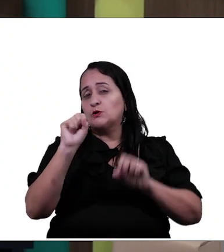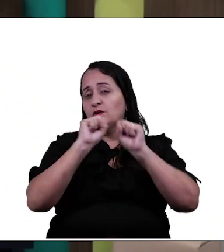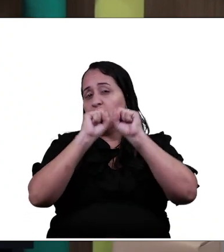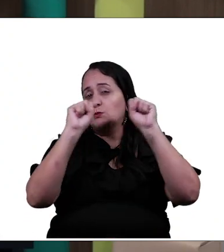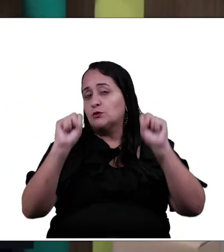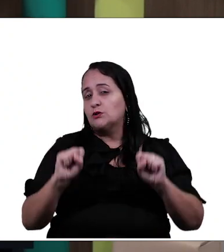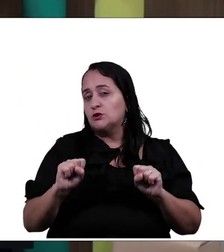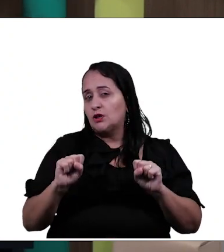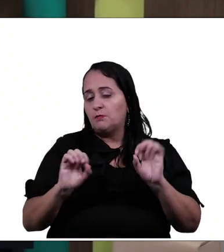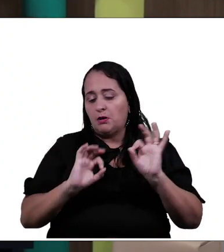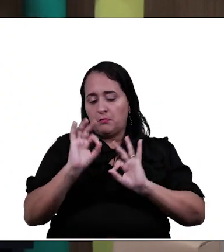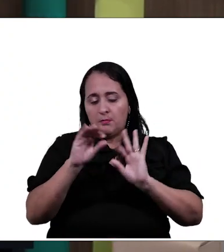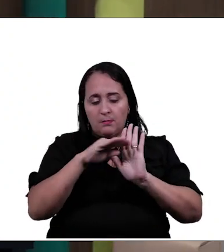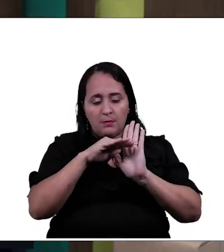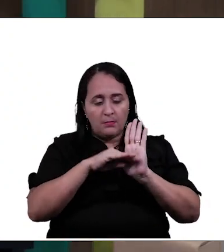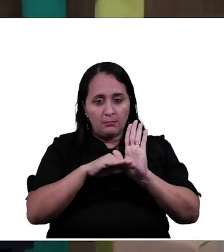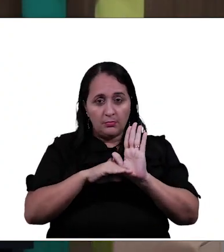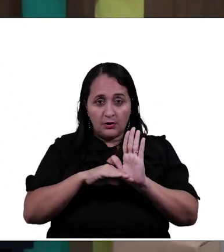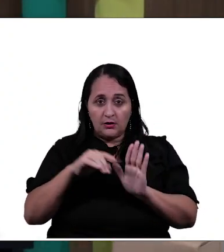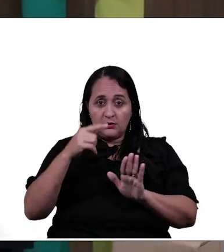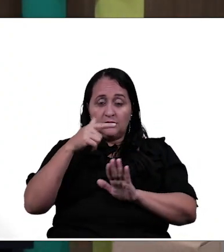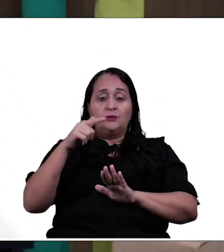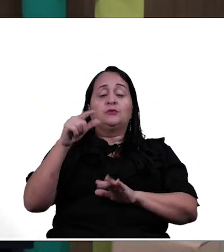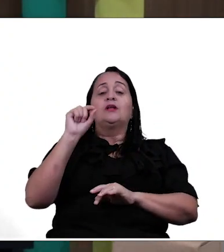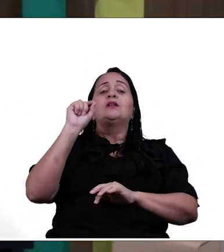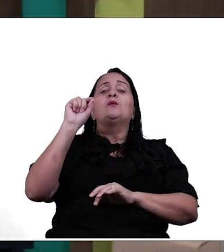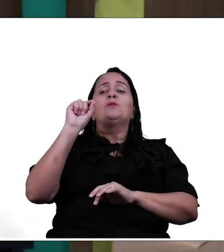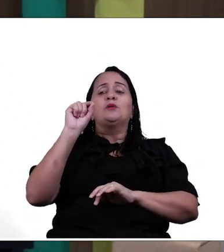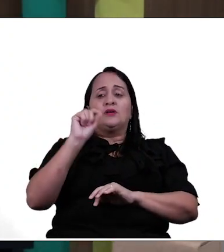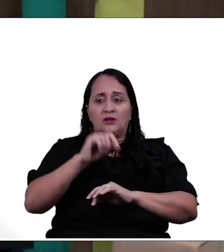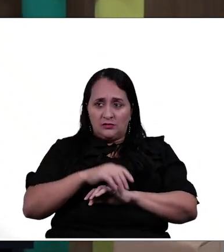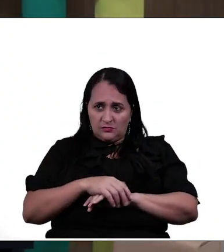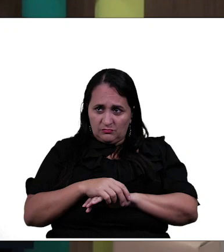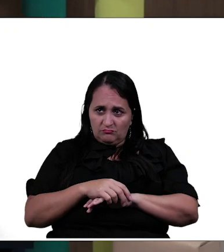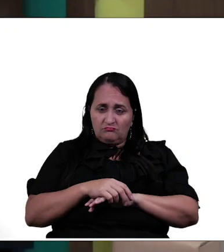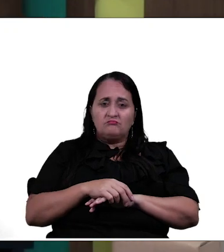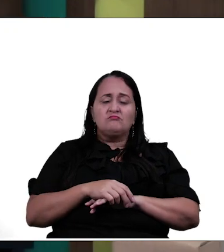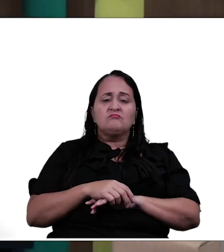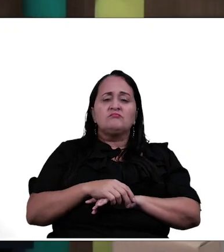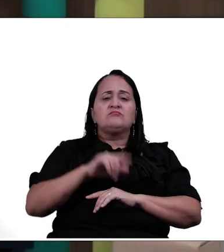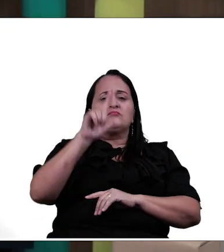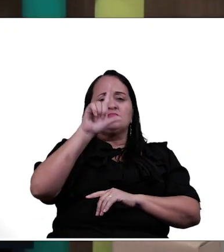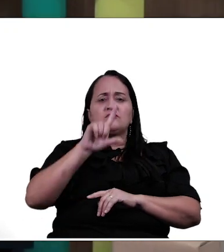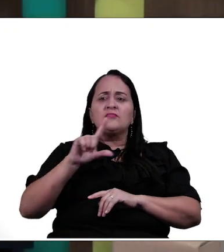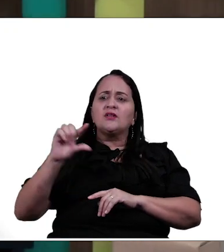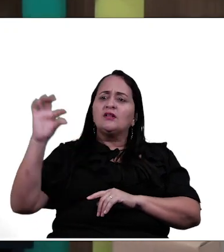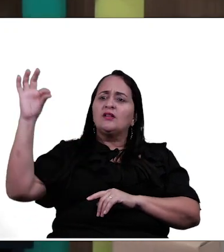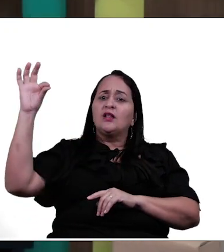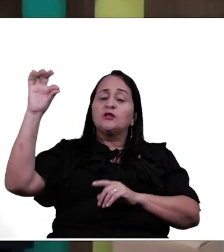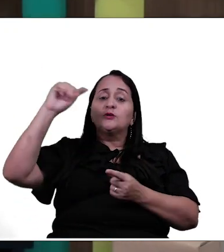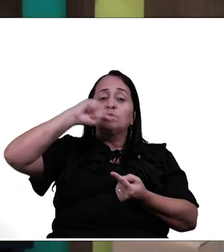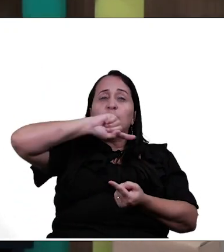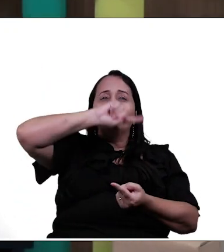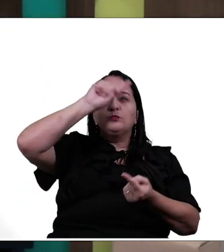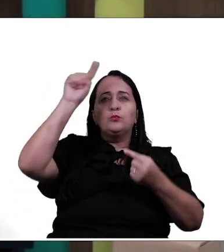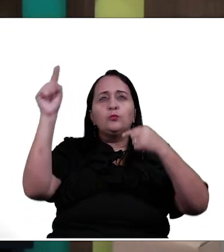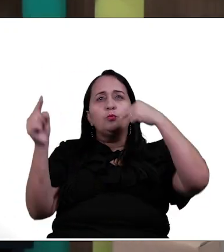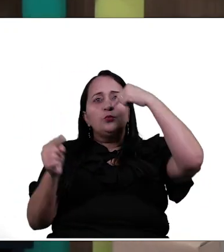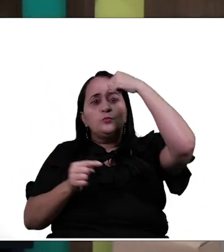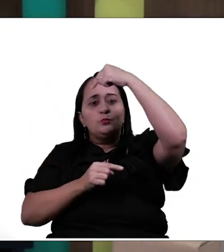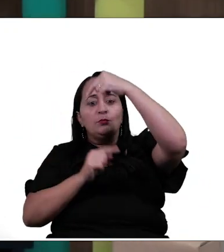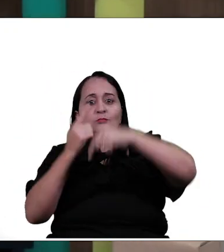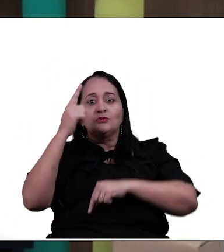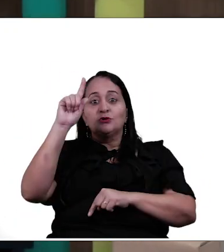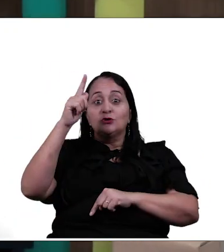decimais exatos. Por exemplo, exemplo de um decimal exato,